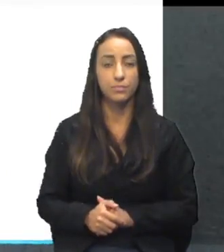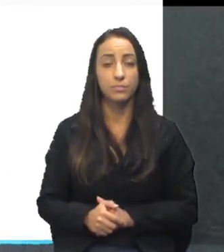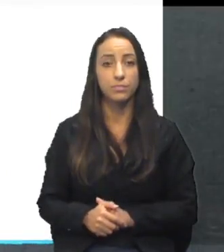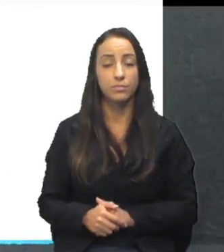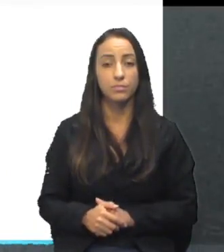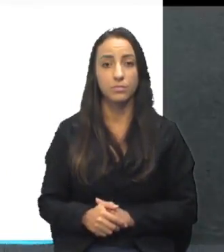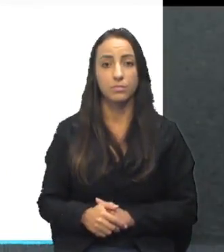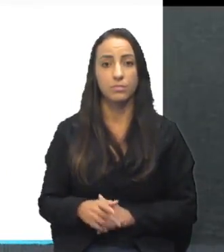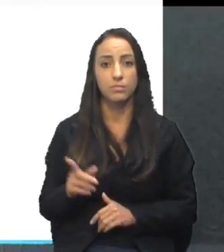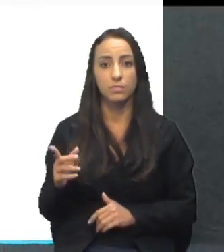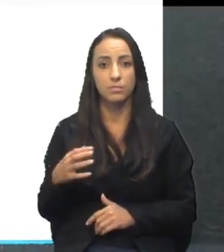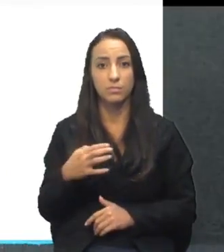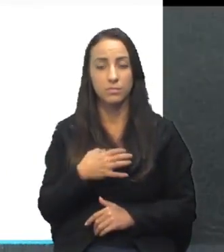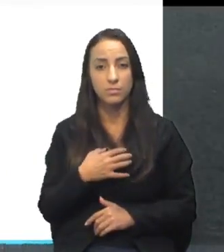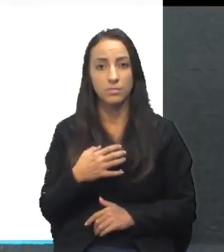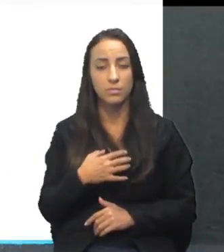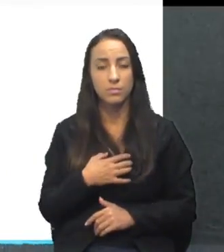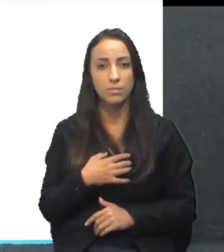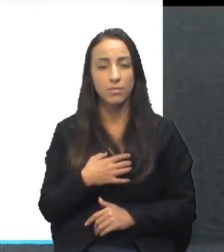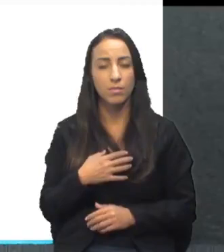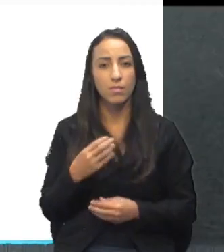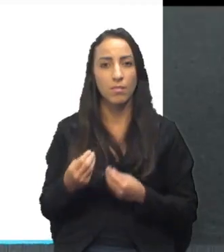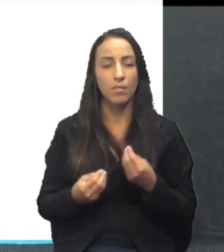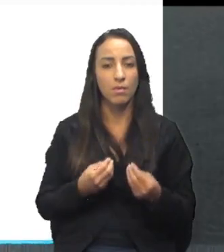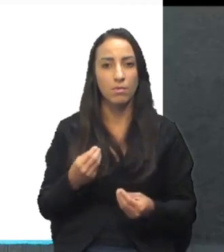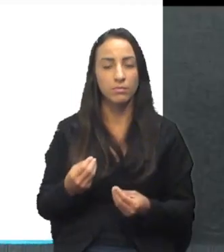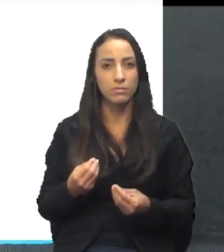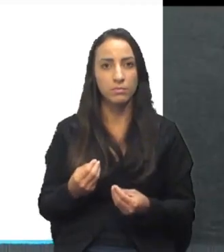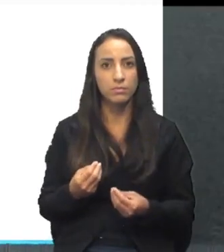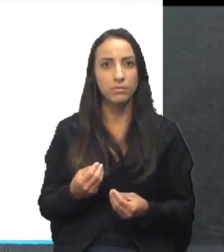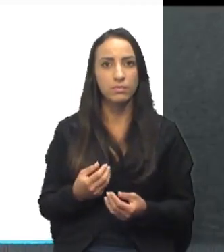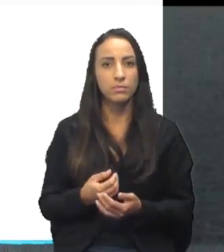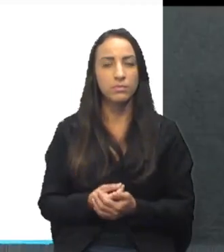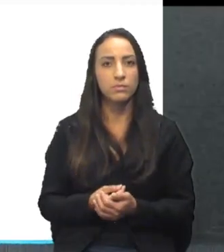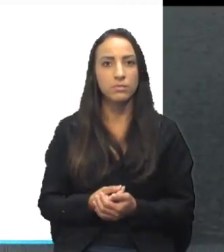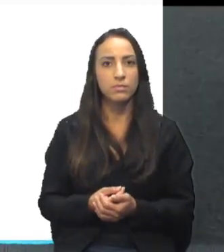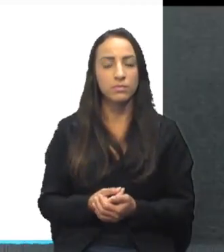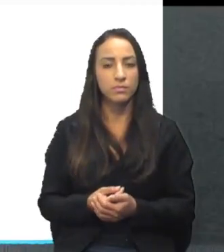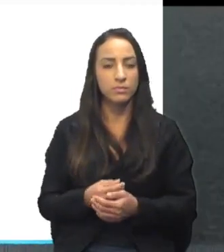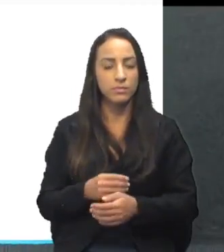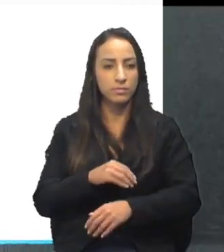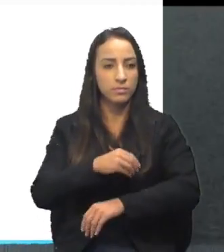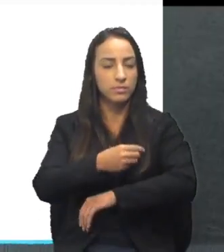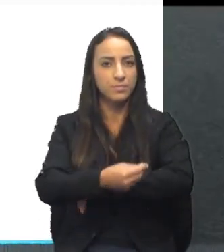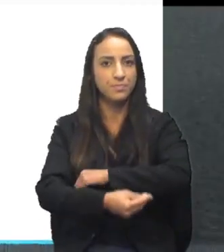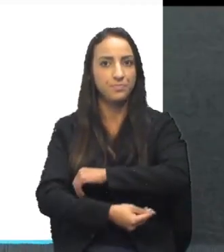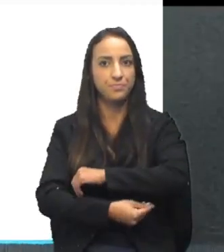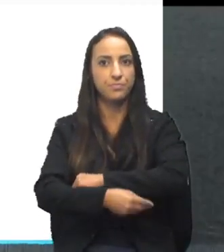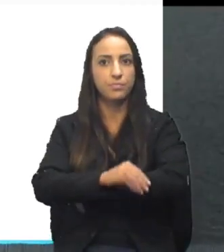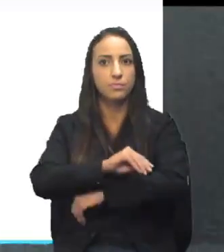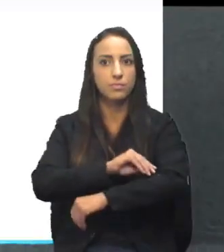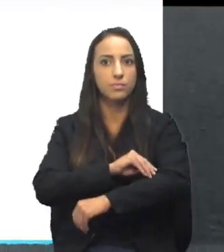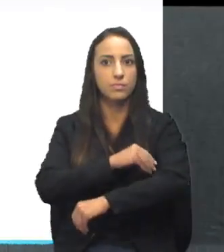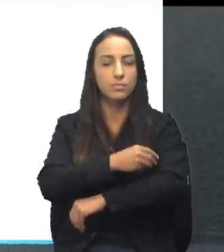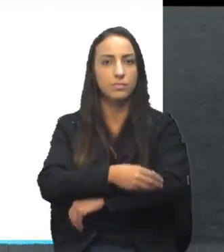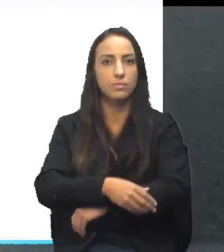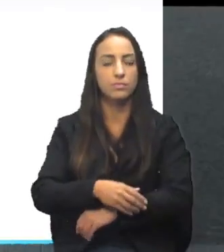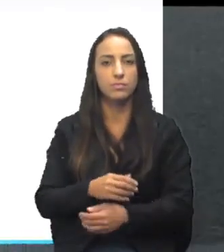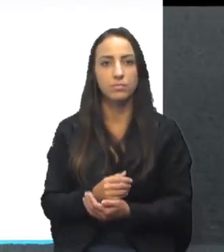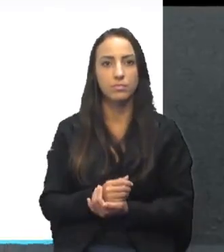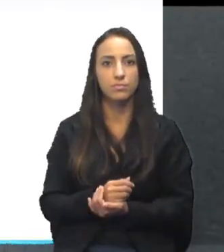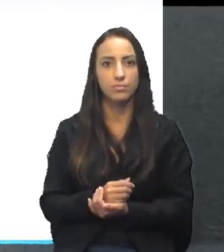Esse tipo de bandagem, a faixa, ela é dobrada sobre si mesma, formando um ângulo